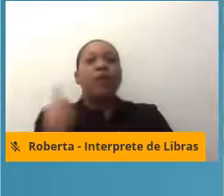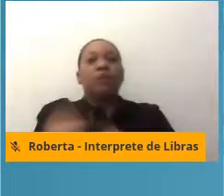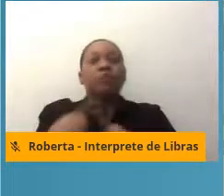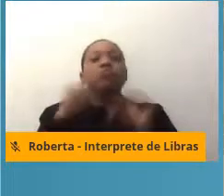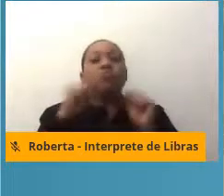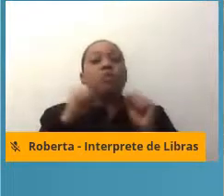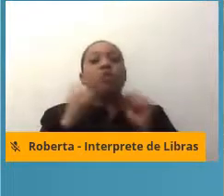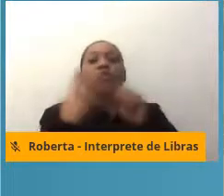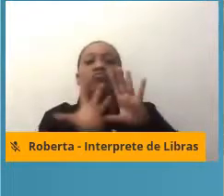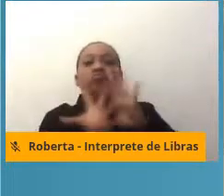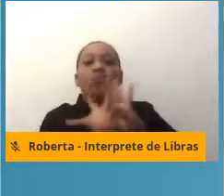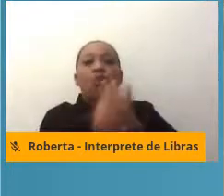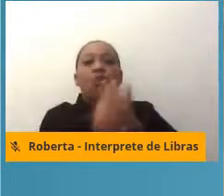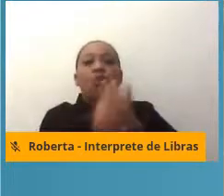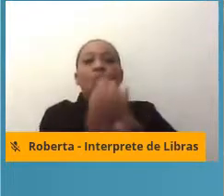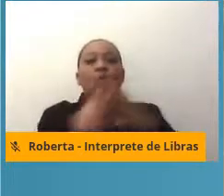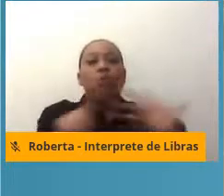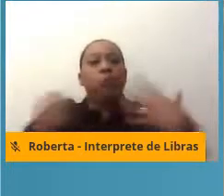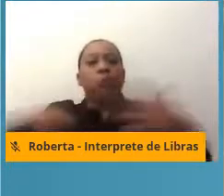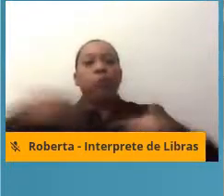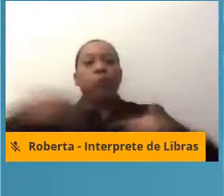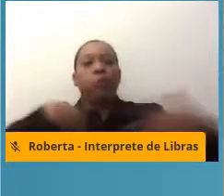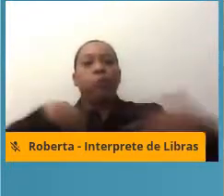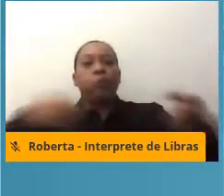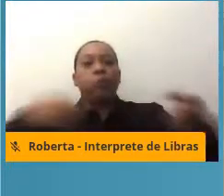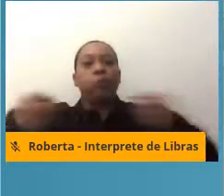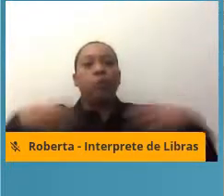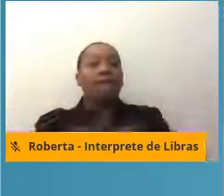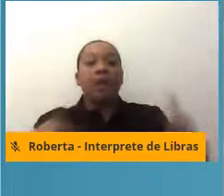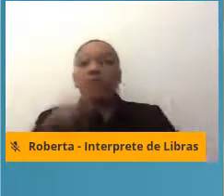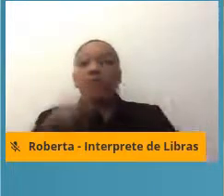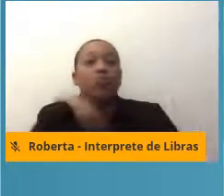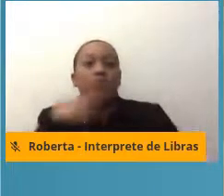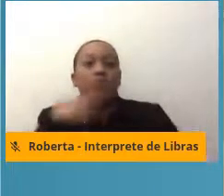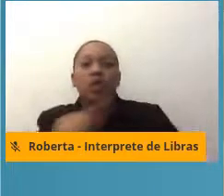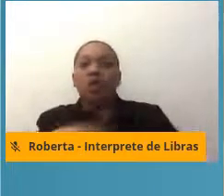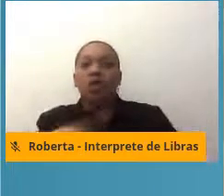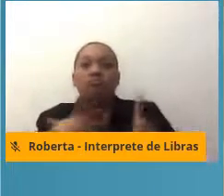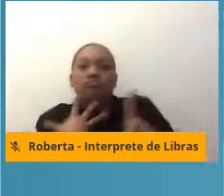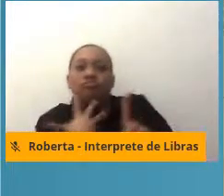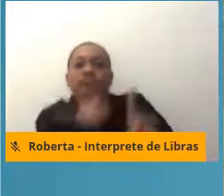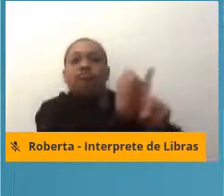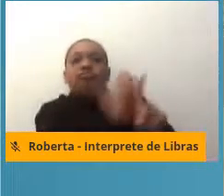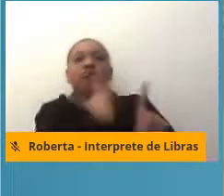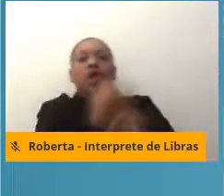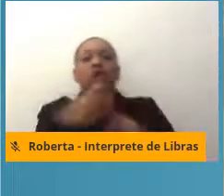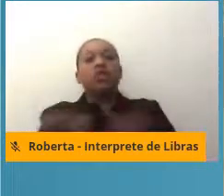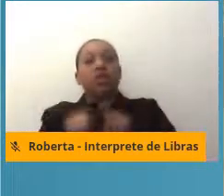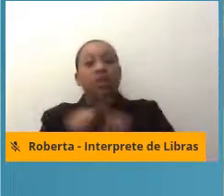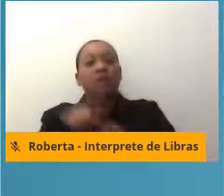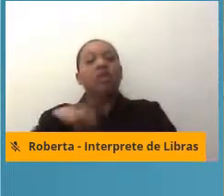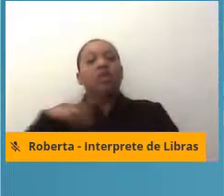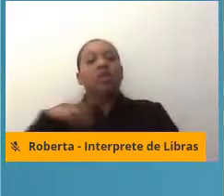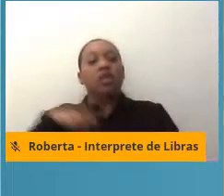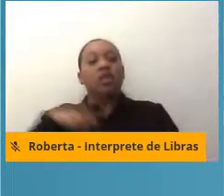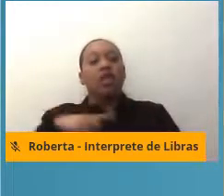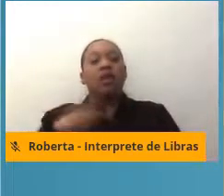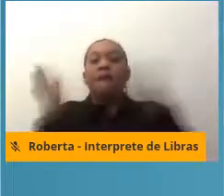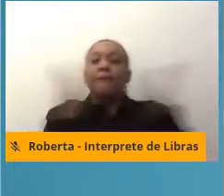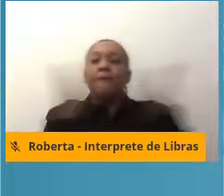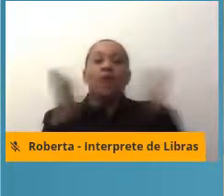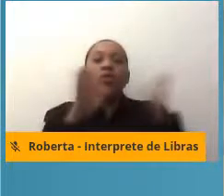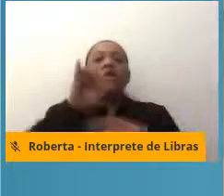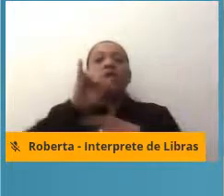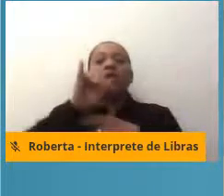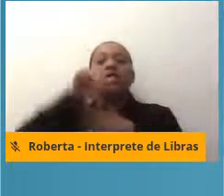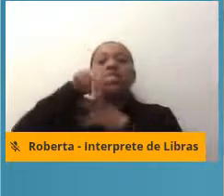não consegue detectar. Além de um período de incubação que existe, que o professor também já falou. Certo? Então, é importante que a gente acompanhe,